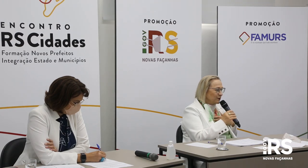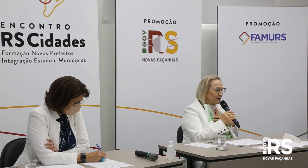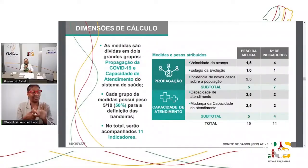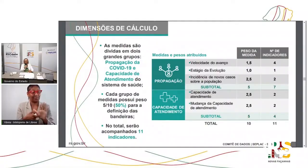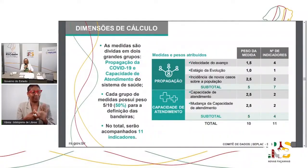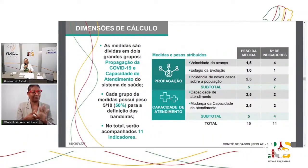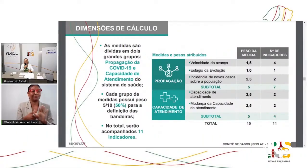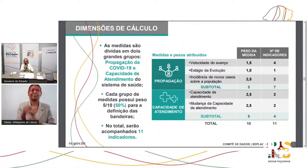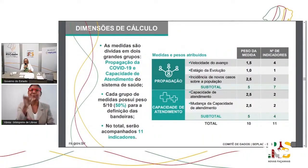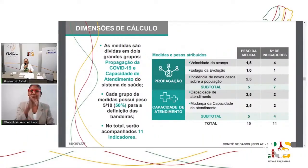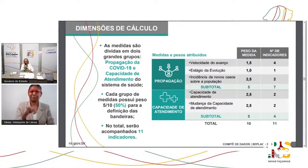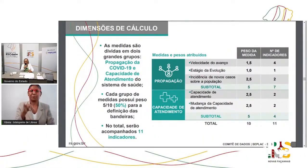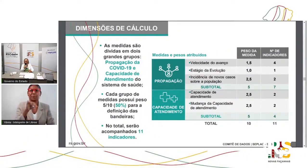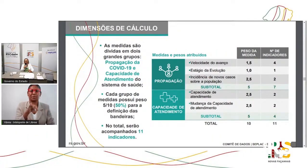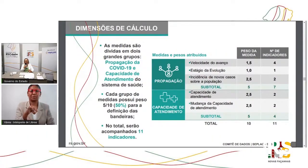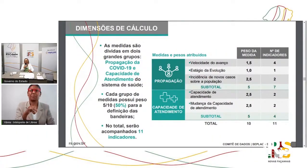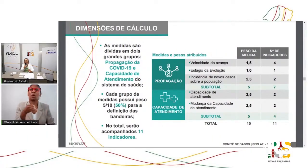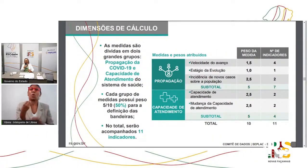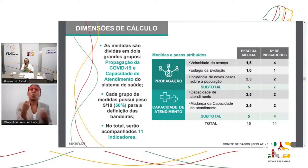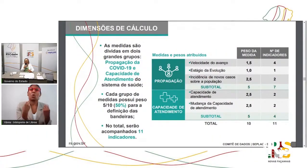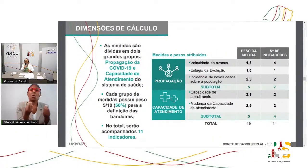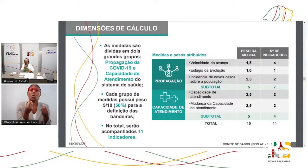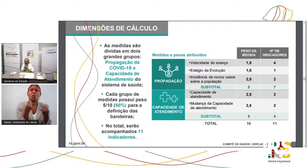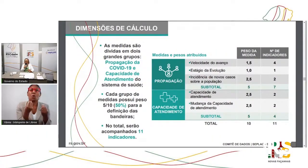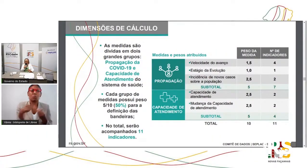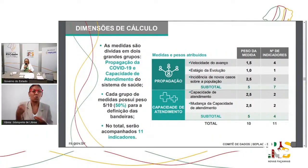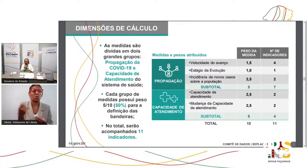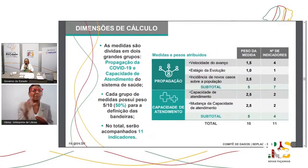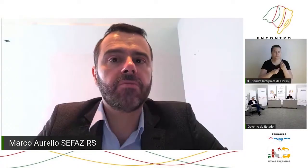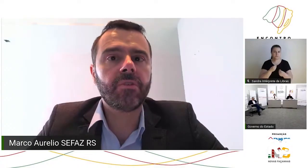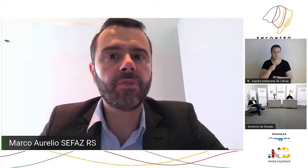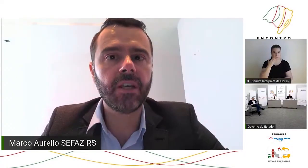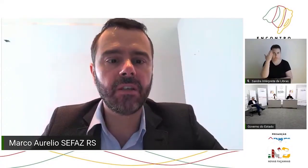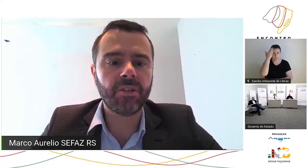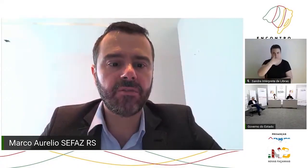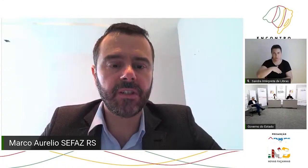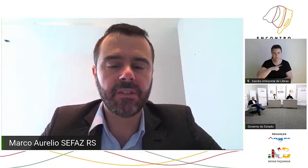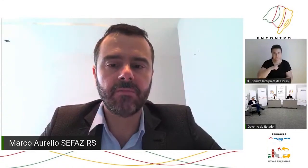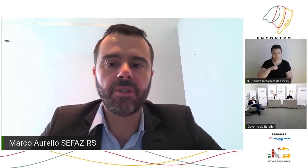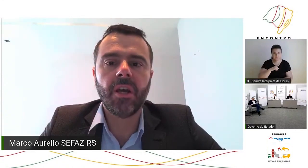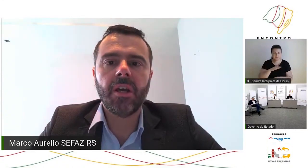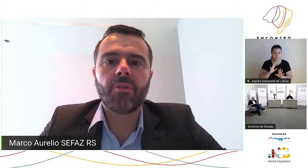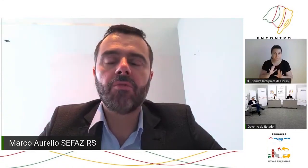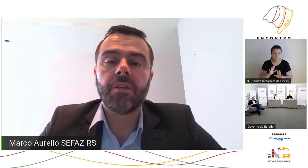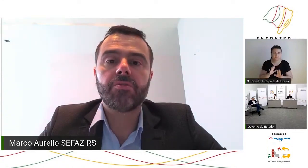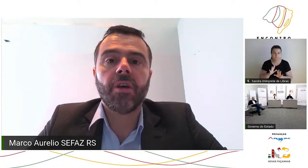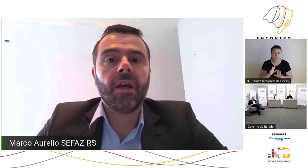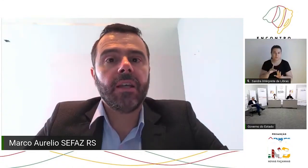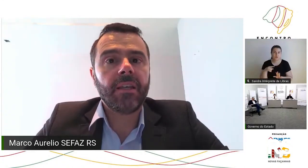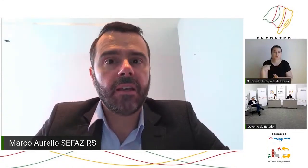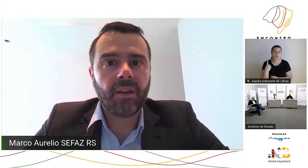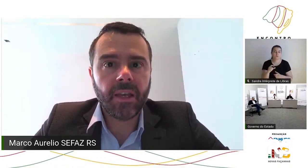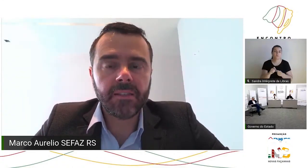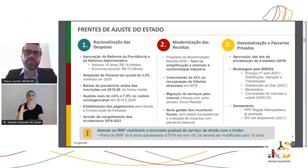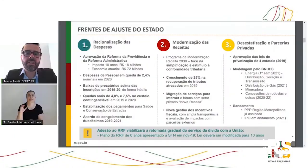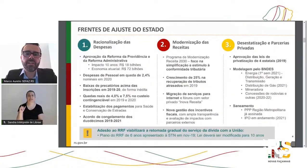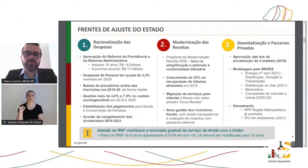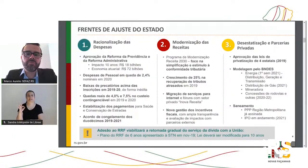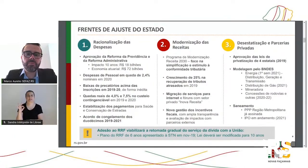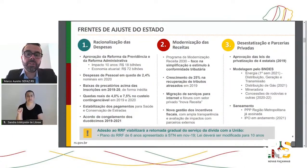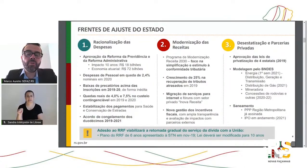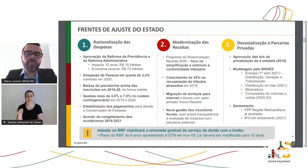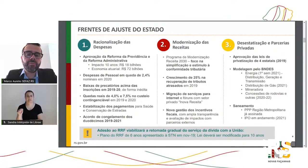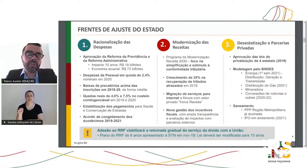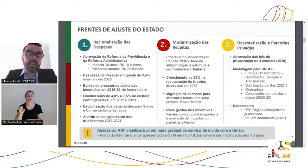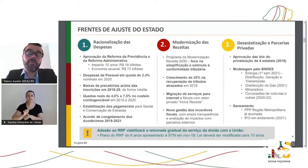estratégia de enfrentamento à pandemia de covid-19. O secretário da Fazenda, Marco Aurélio Cardoso, também fez uma apresentação